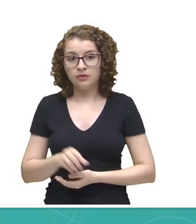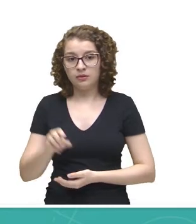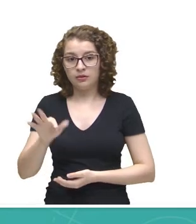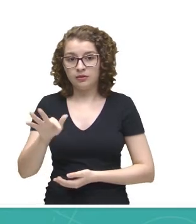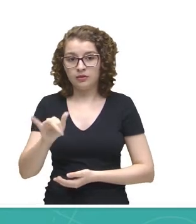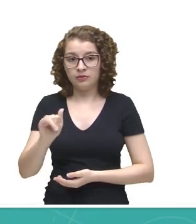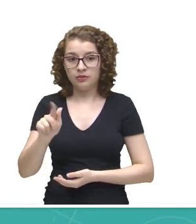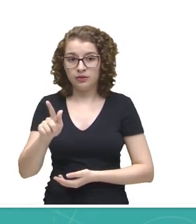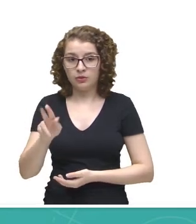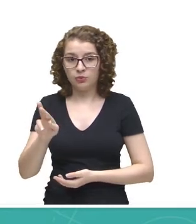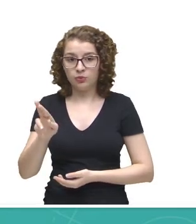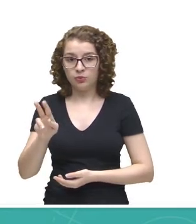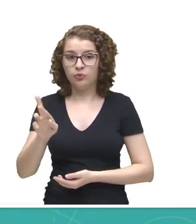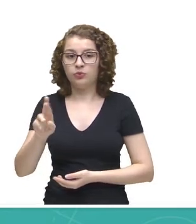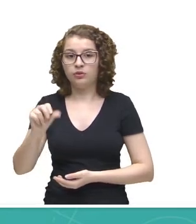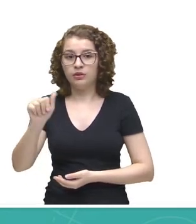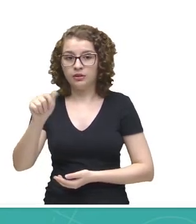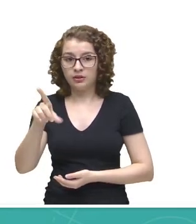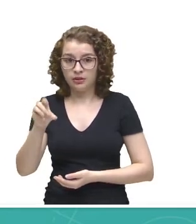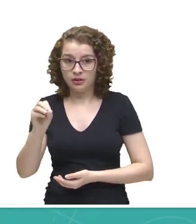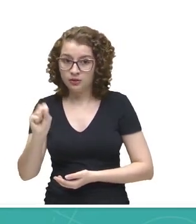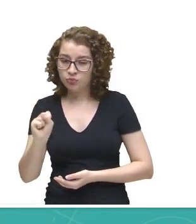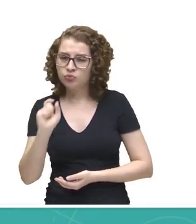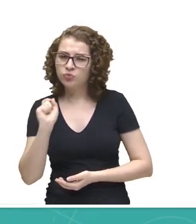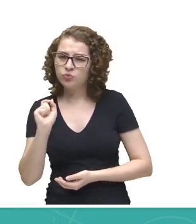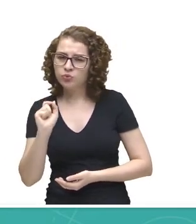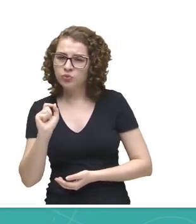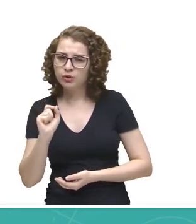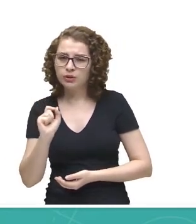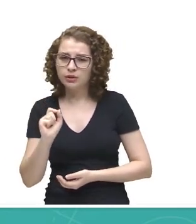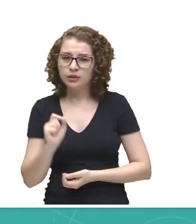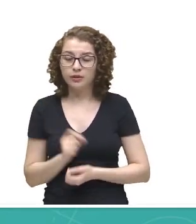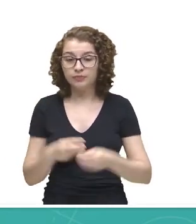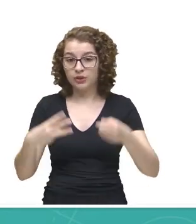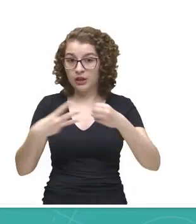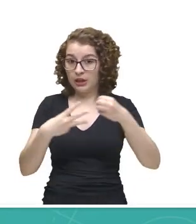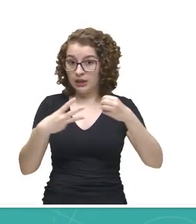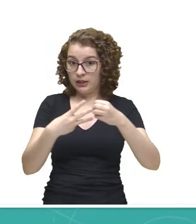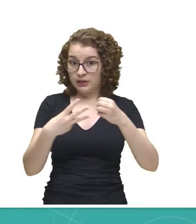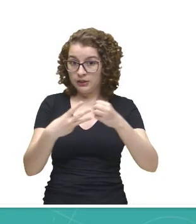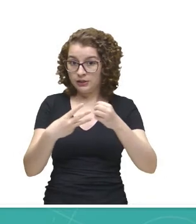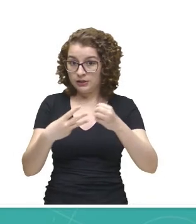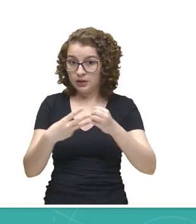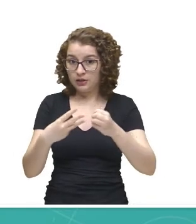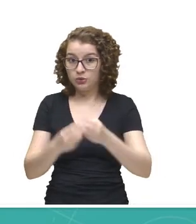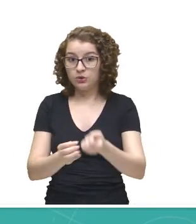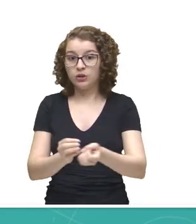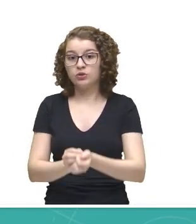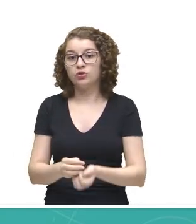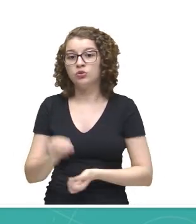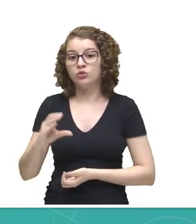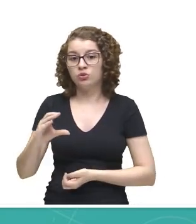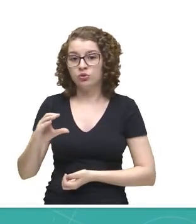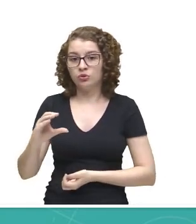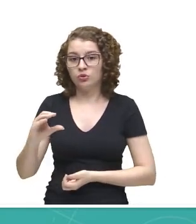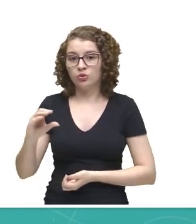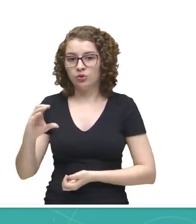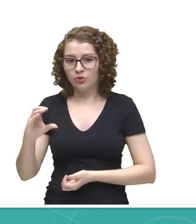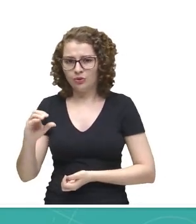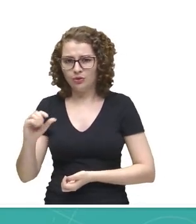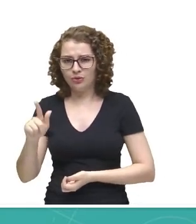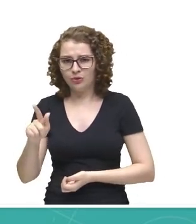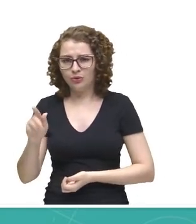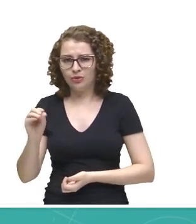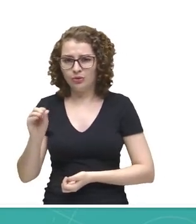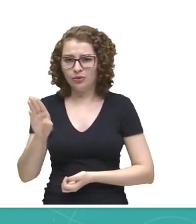células sanguíneas. Que células são essas? Células do glóbulo branco, que são aquelas células de defesa que estão